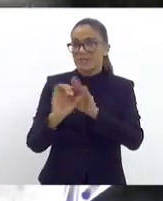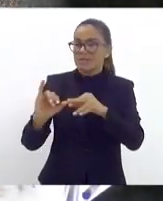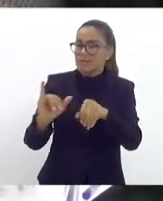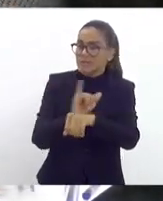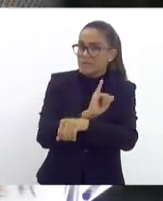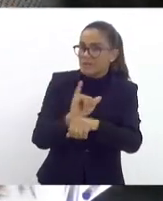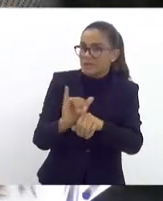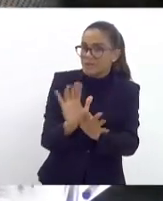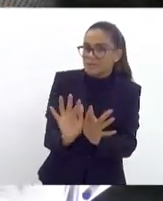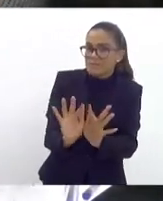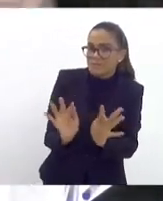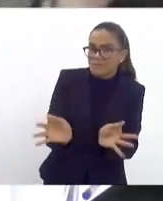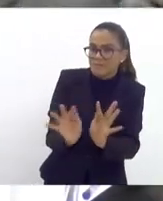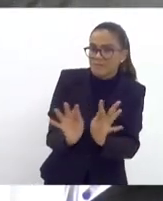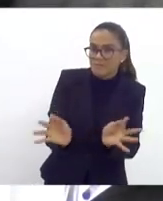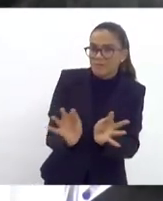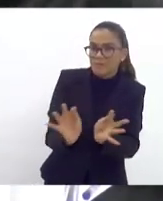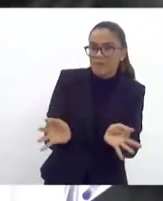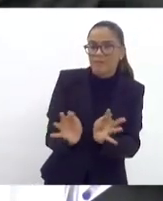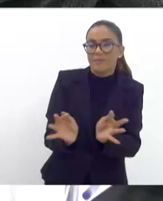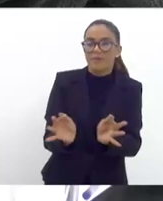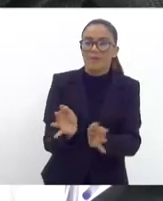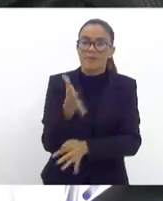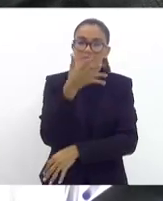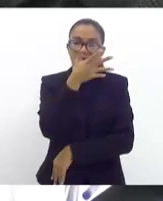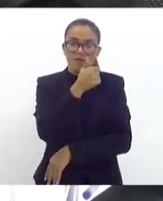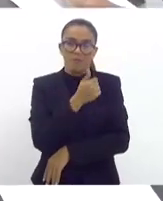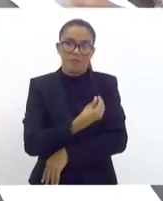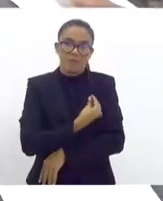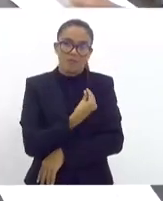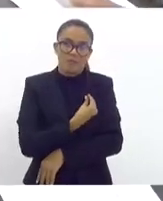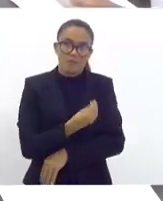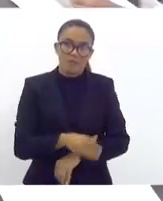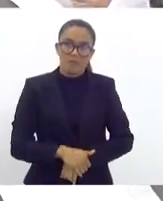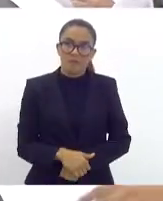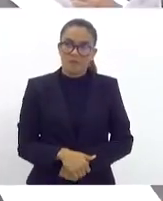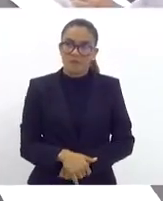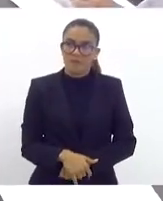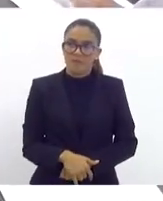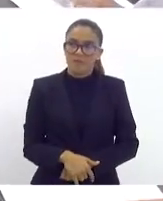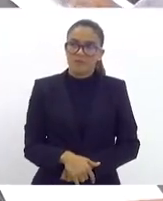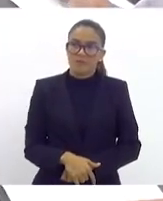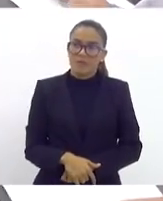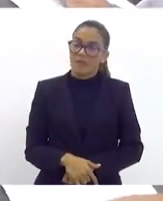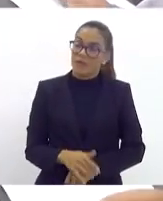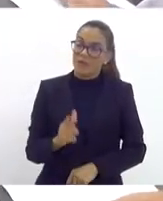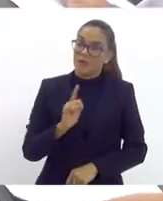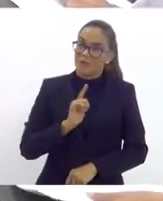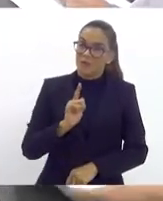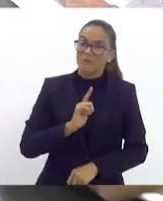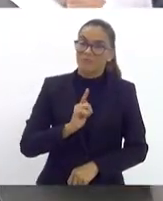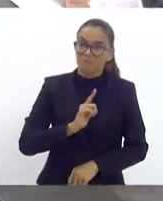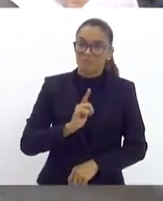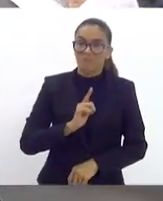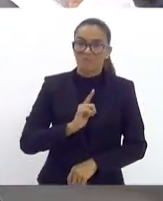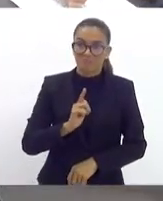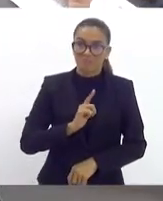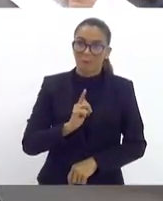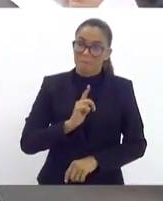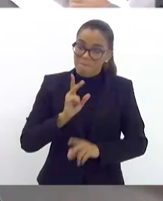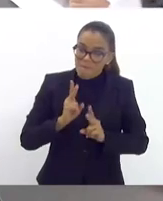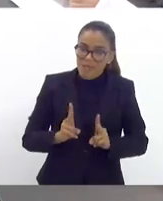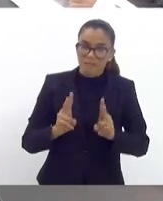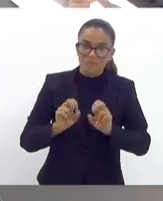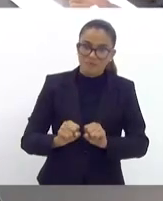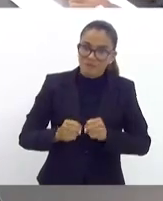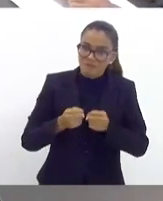que minimamente fica salvo o projeto eu tenho uma tendência considerá-lo ainda com todo esforço